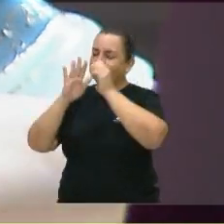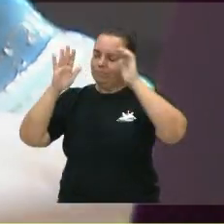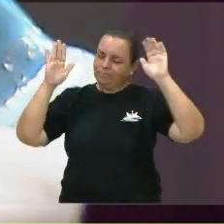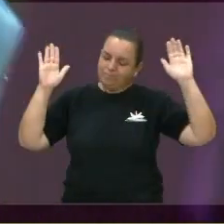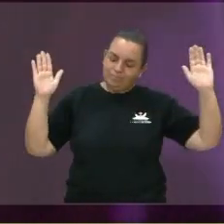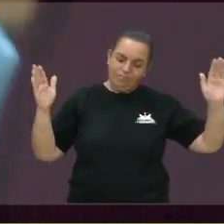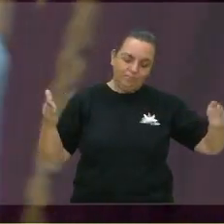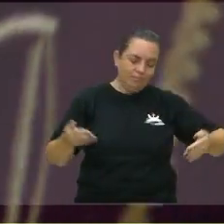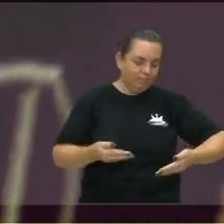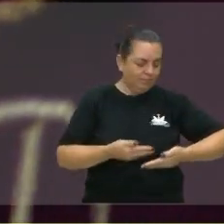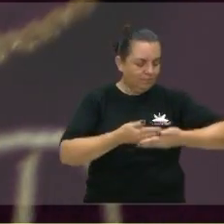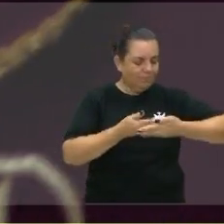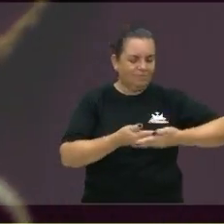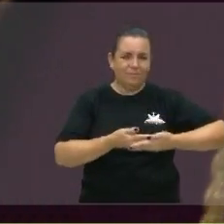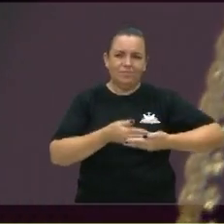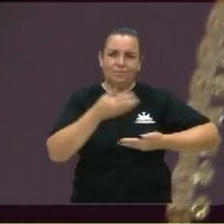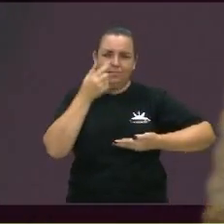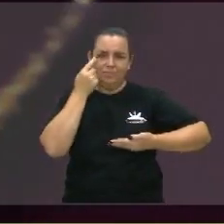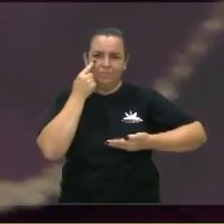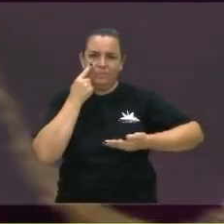Em meio às